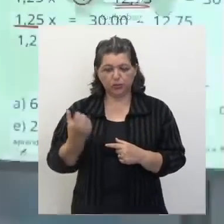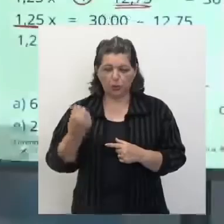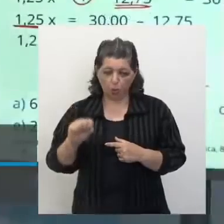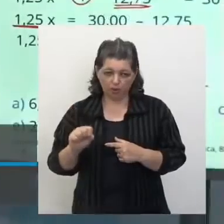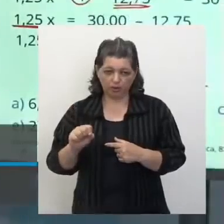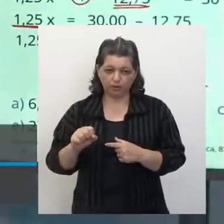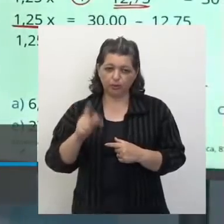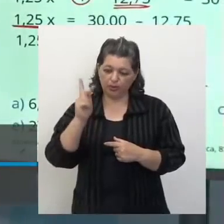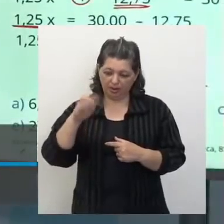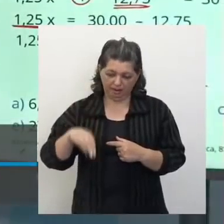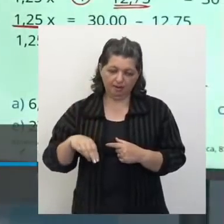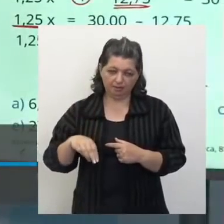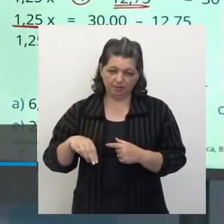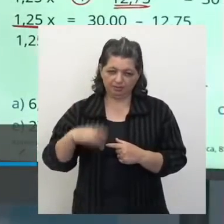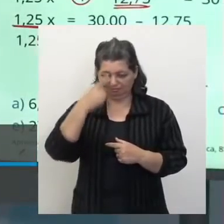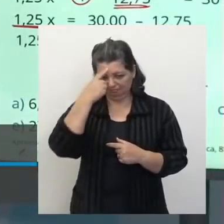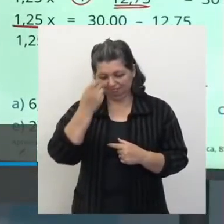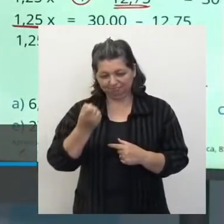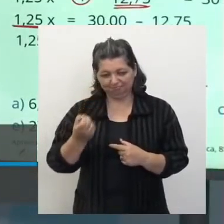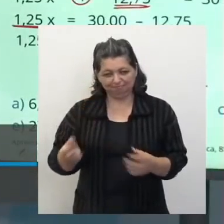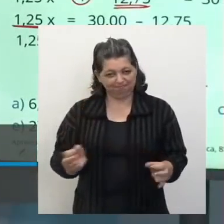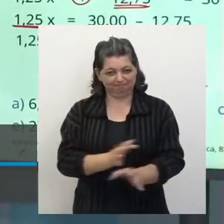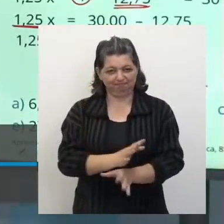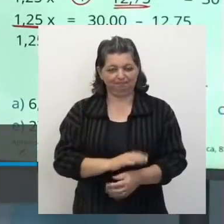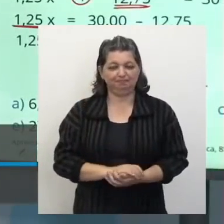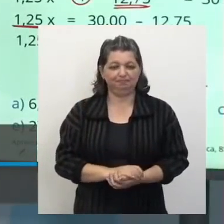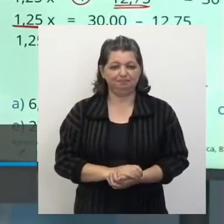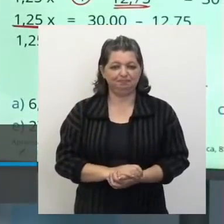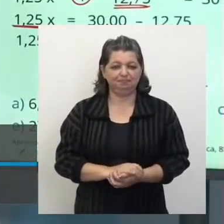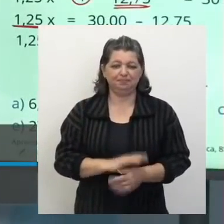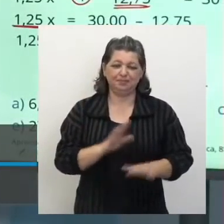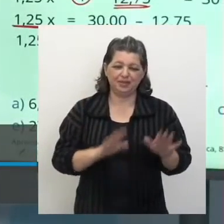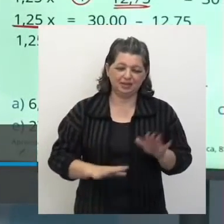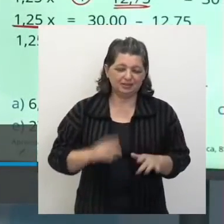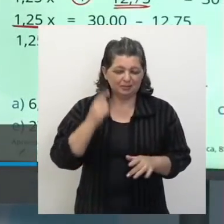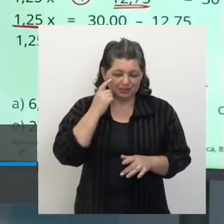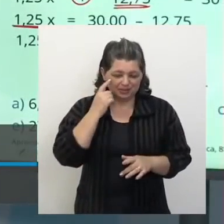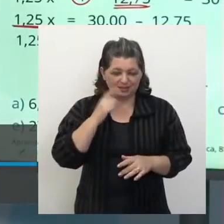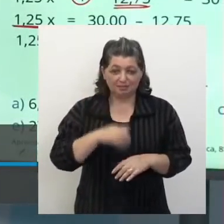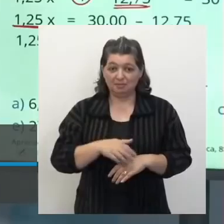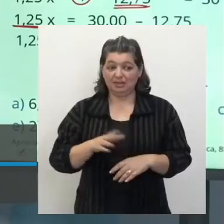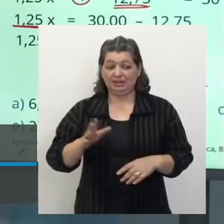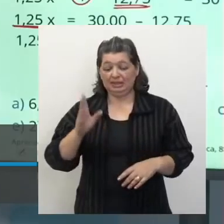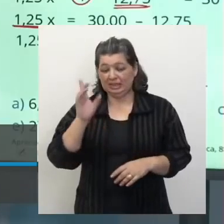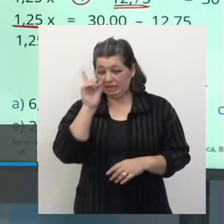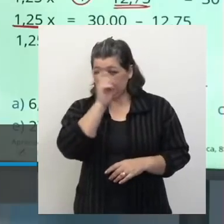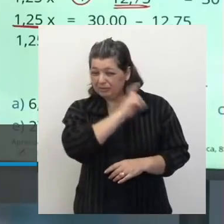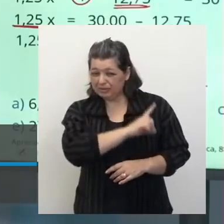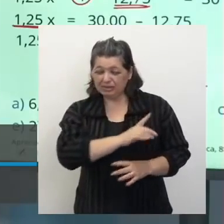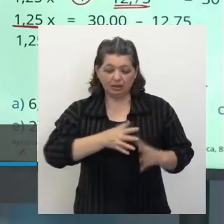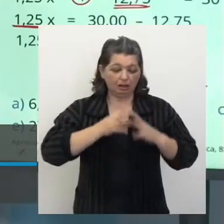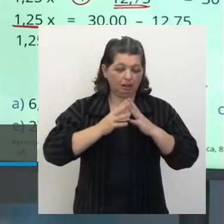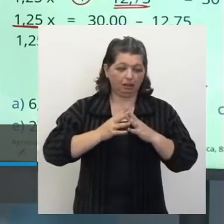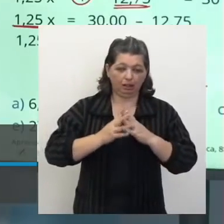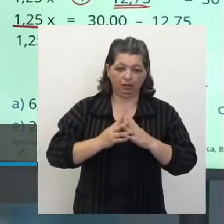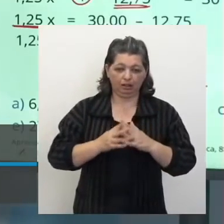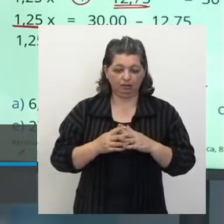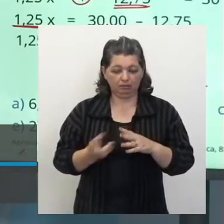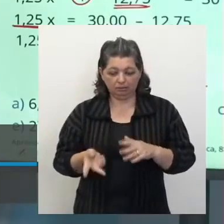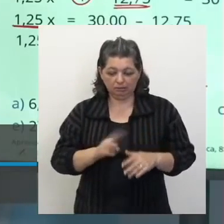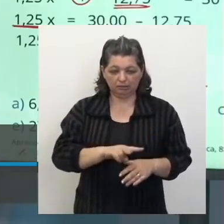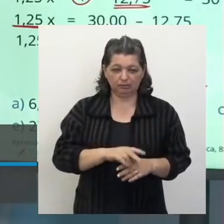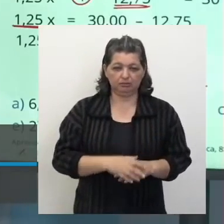7.800. Opa, então ela empatou. Então, na pior das hipóteses, nesse primeiro momento, para equilibrar, para igualar o investimento que ela teve,